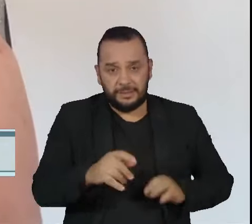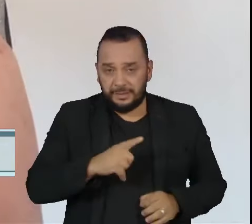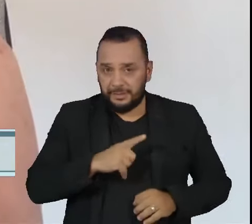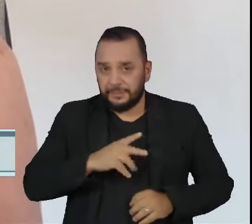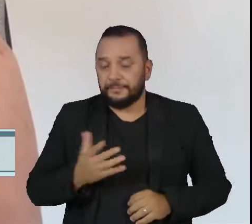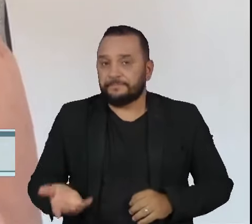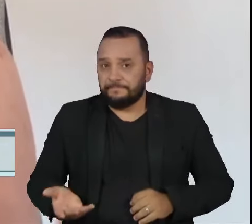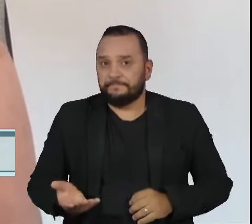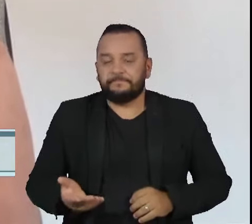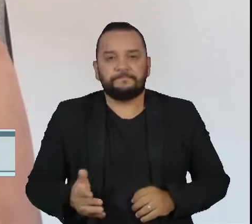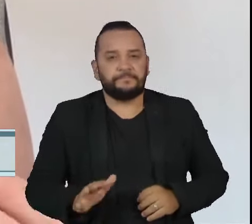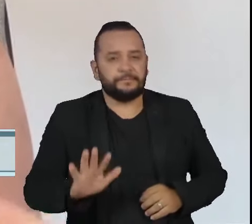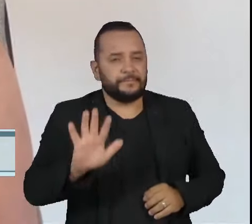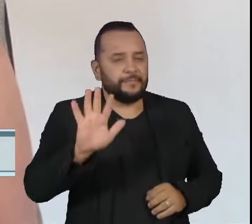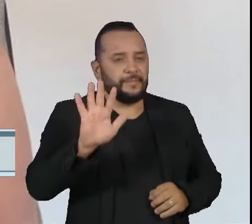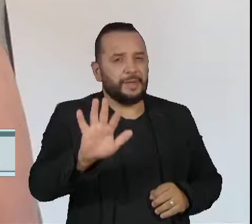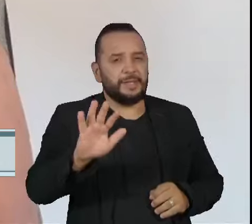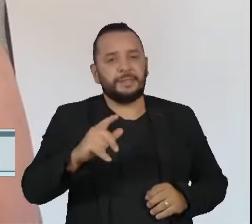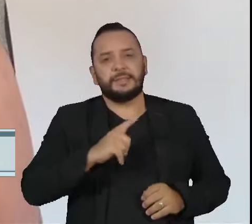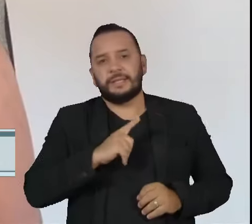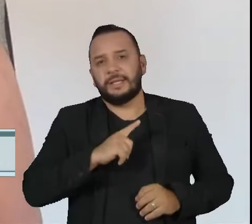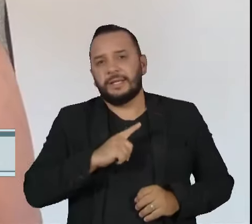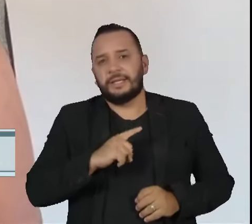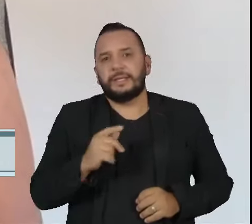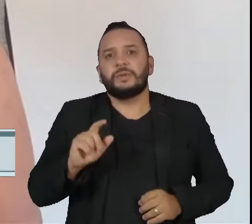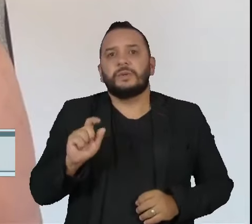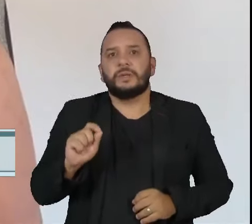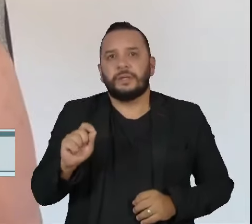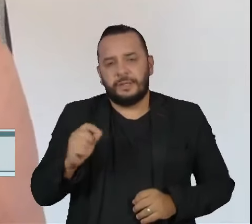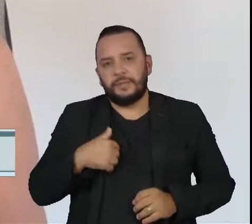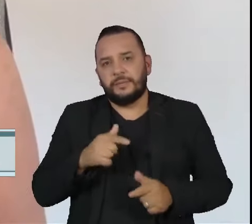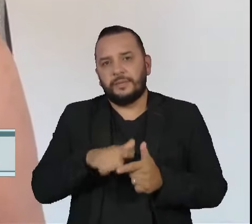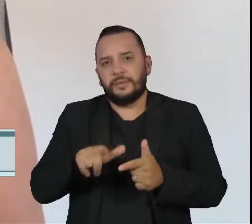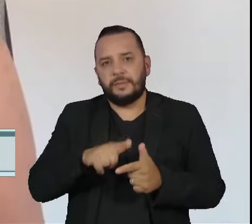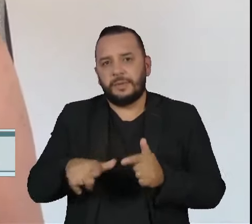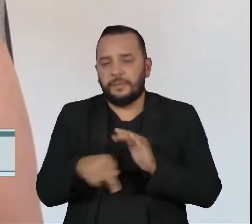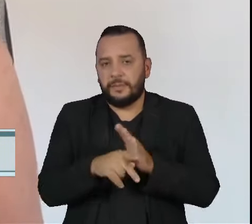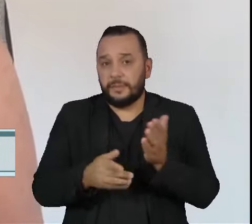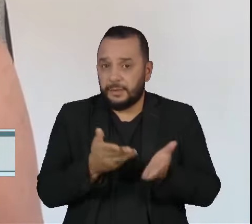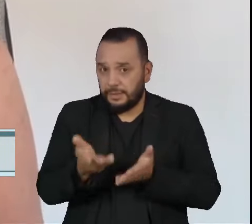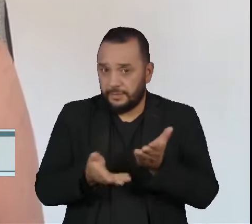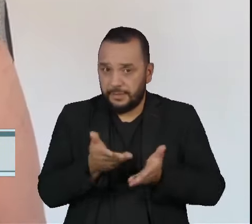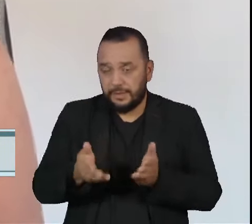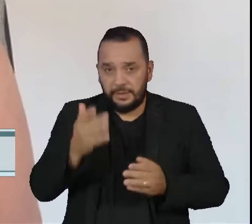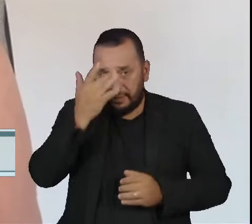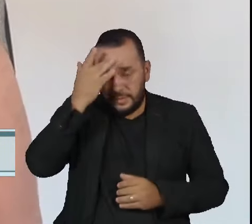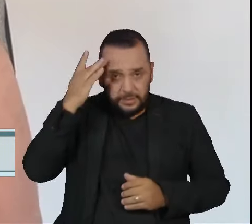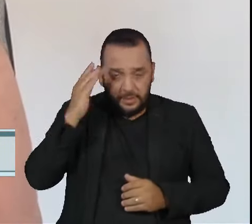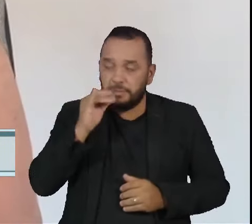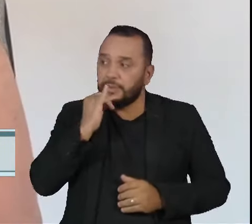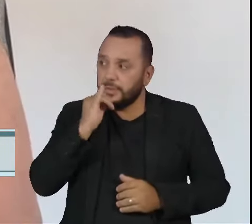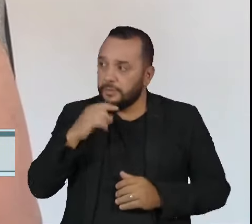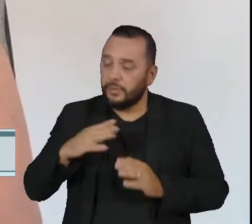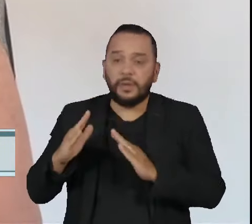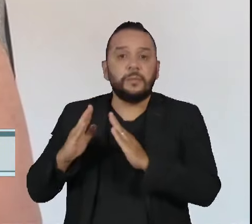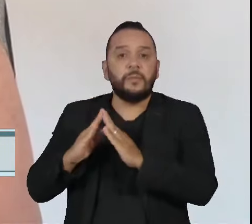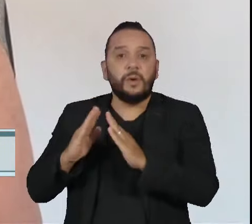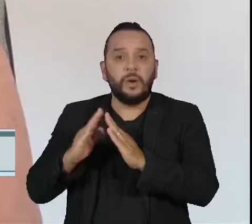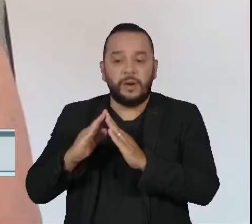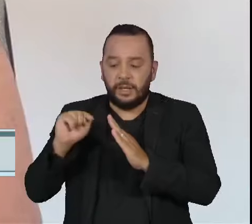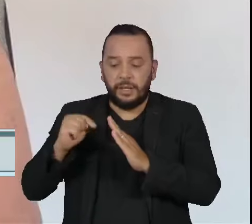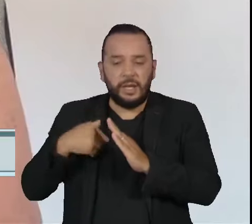Apesar disso, ainda existe muita inequidade no tratamento, né? Os pacientes que moram principalmente longe